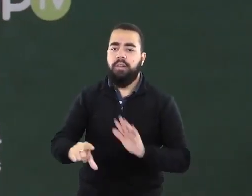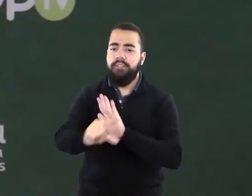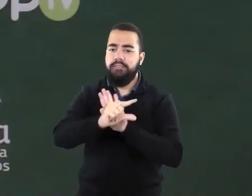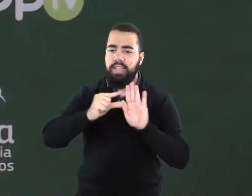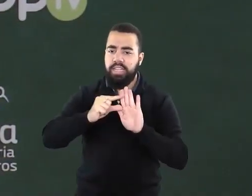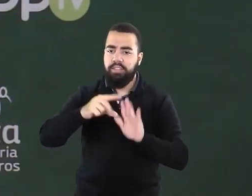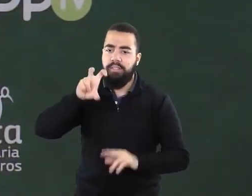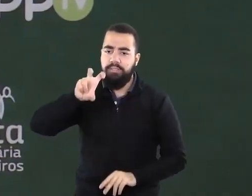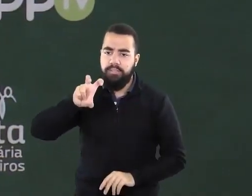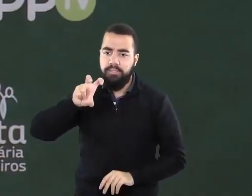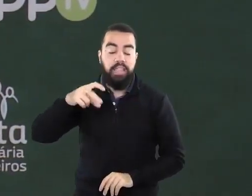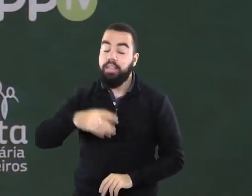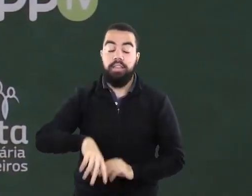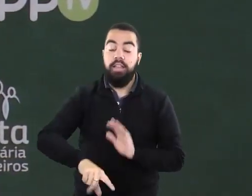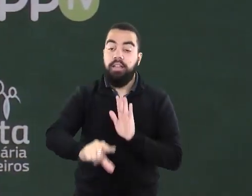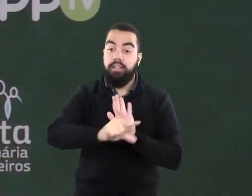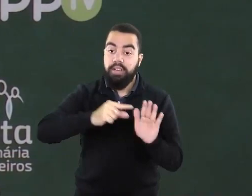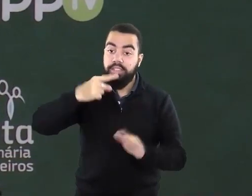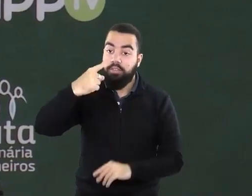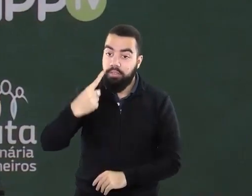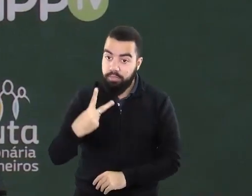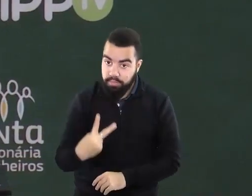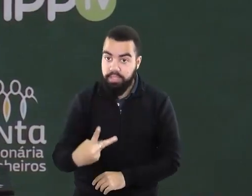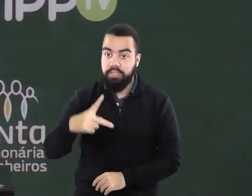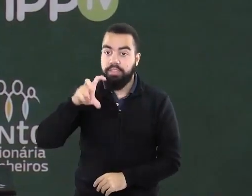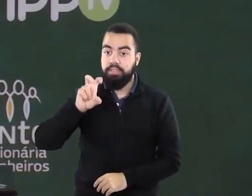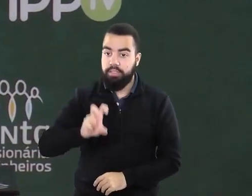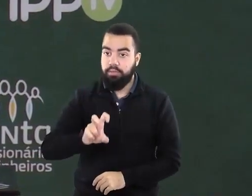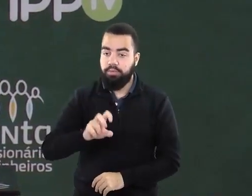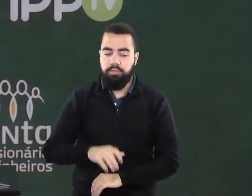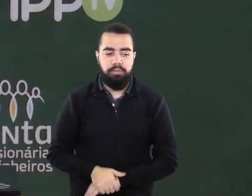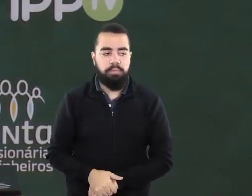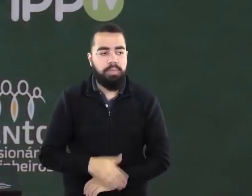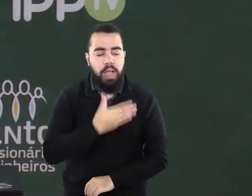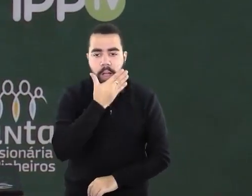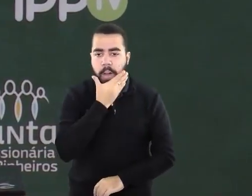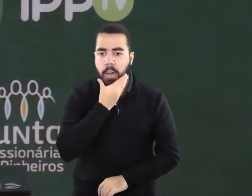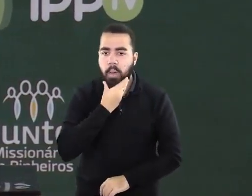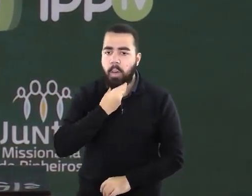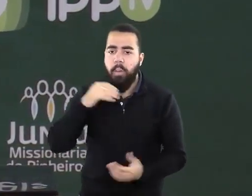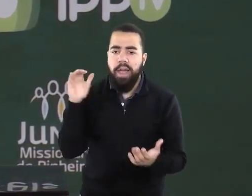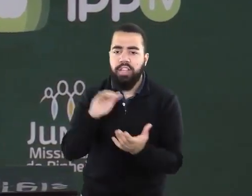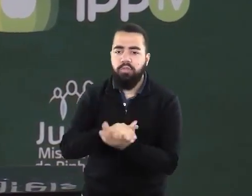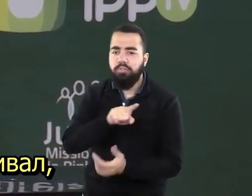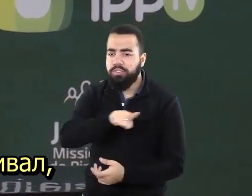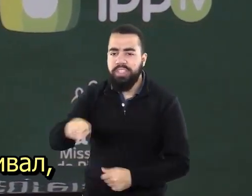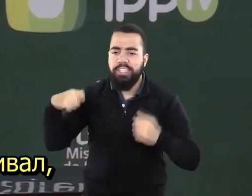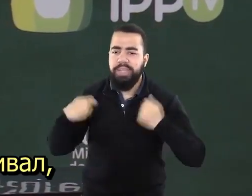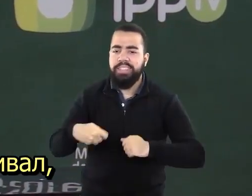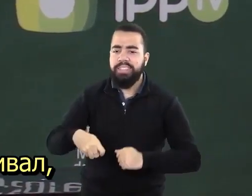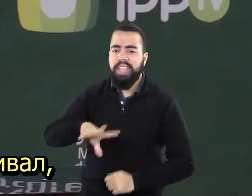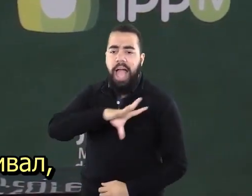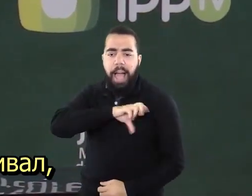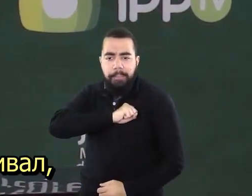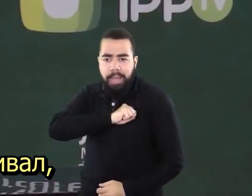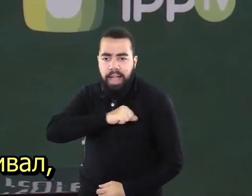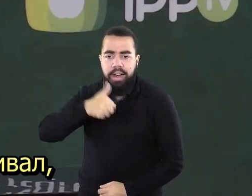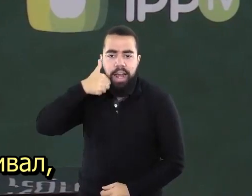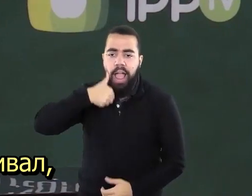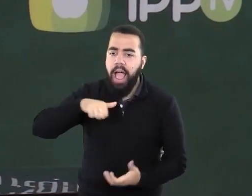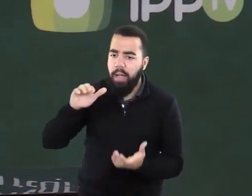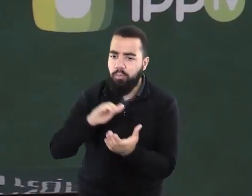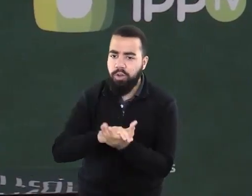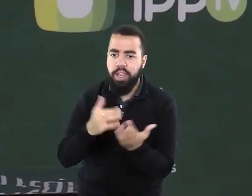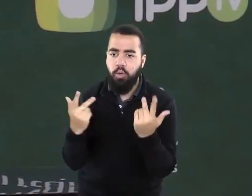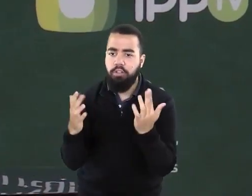25. Maridos, amai vossa mulher, como também Cristo amou a igreja a si mesmo, se entregou por ela. Deixa eu só dar uma pitaca aqui, pastor Ival,